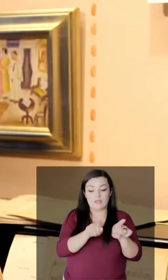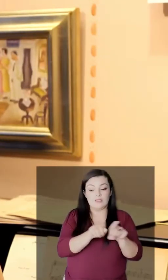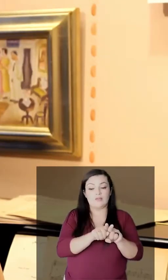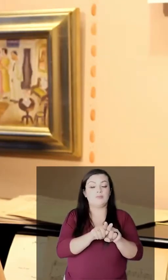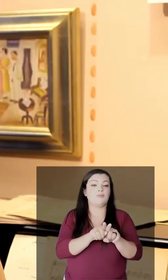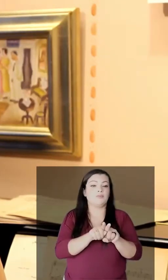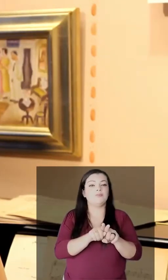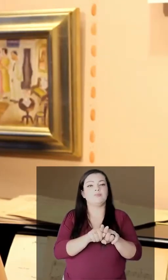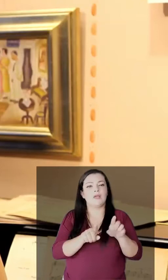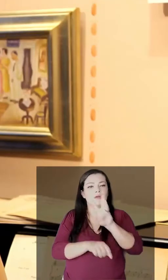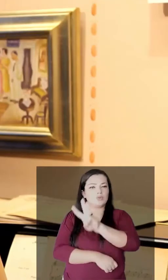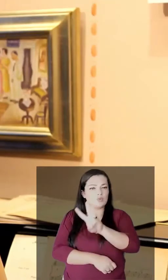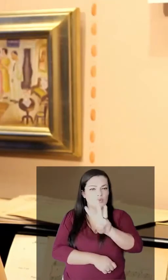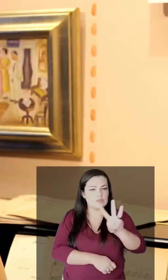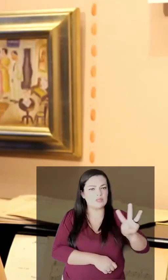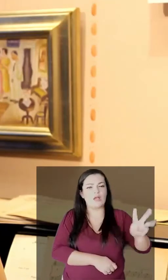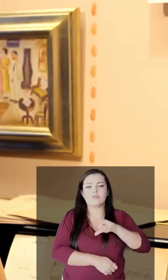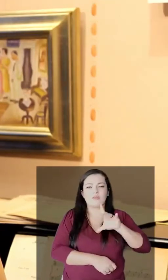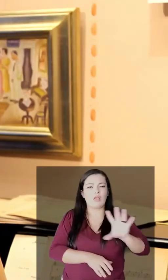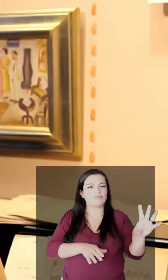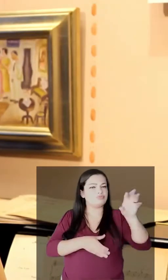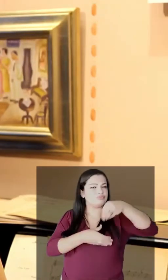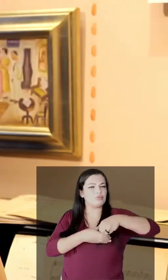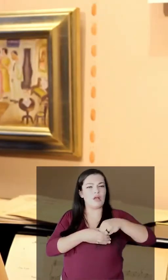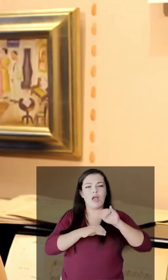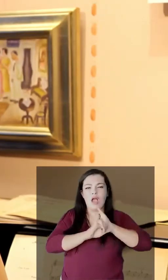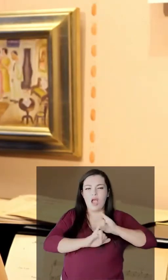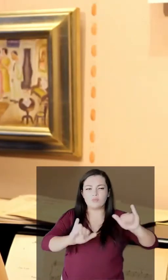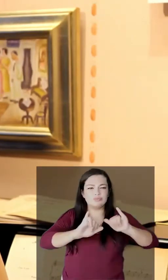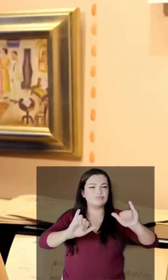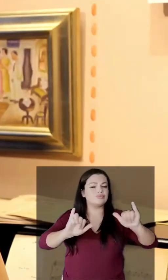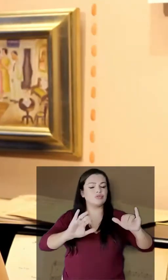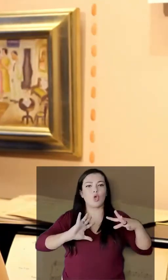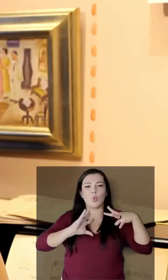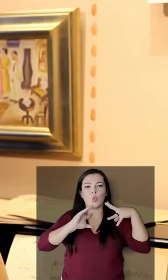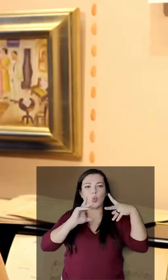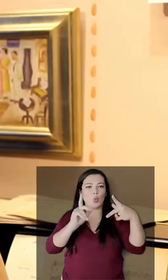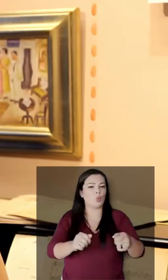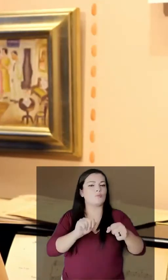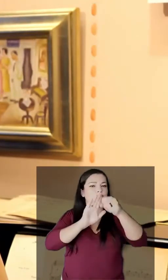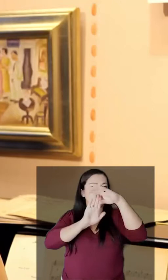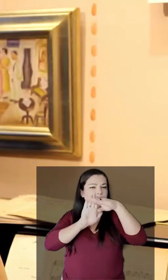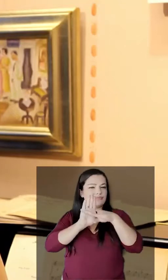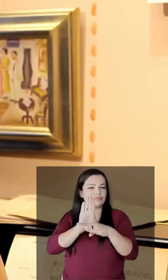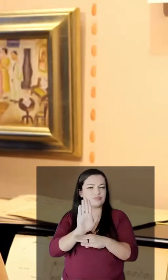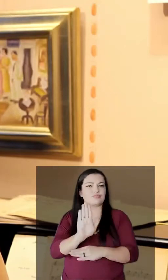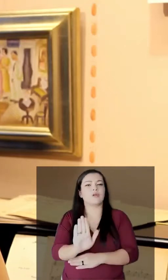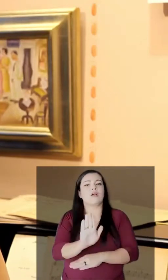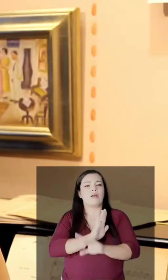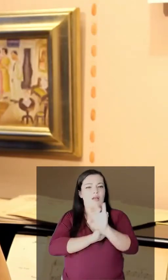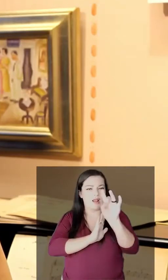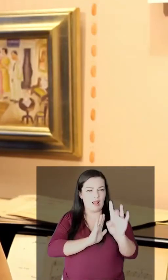nosso hot site, que congrega todas essas informações dos museus e também das fábricas de cultura administrados